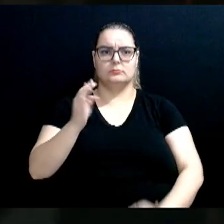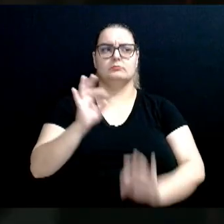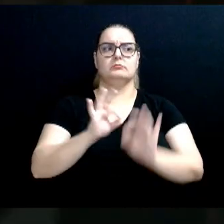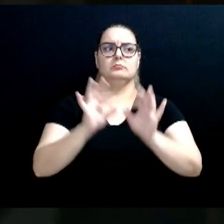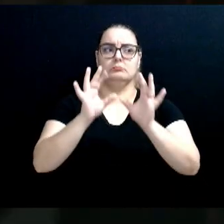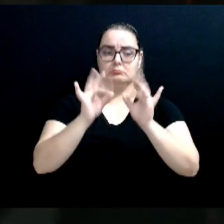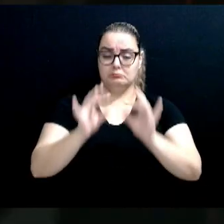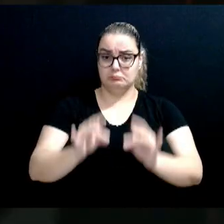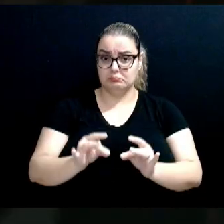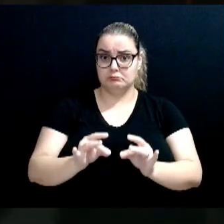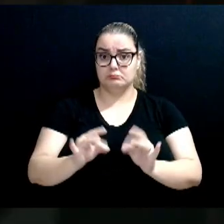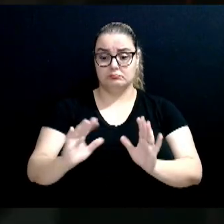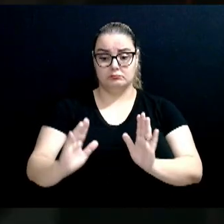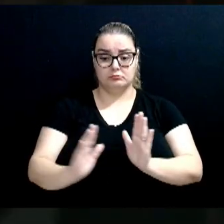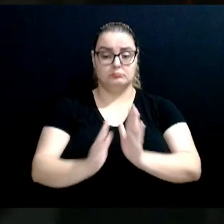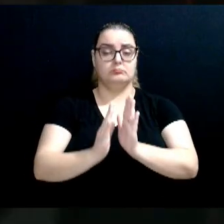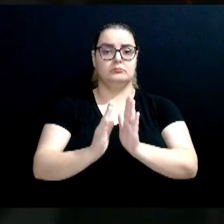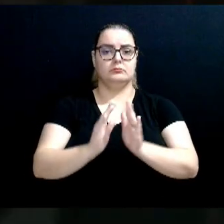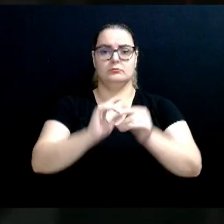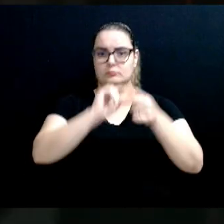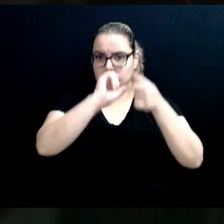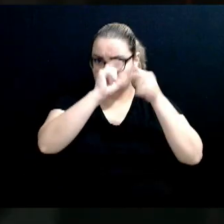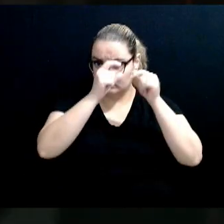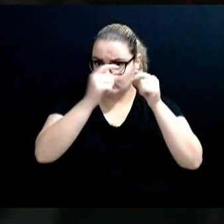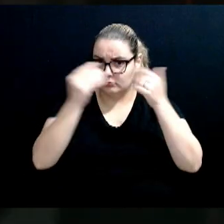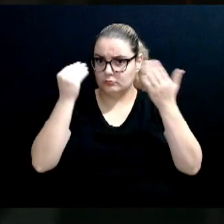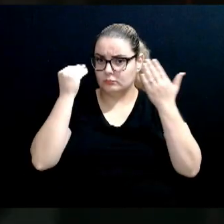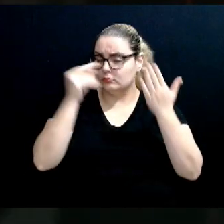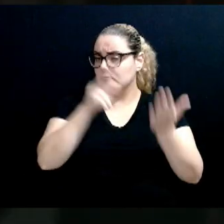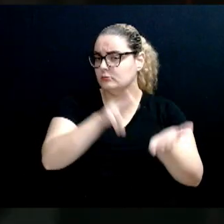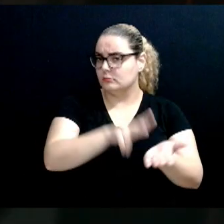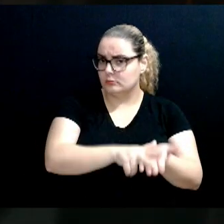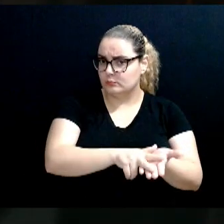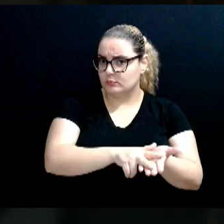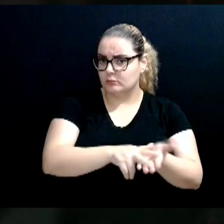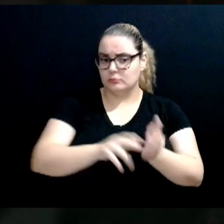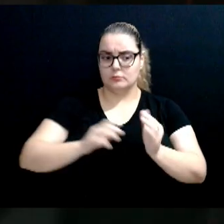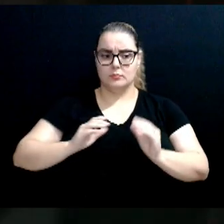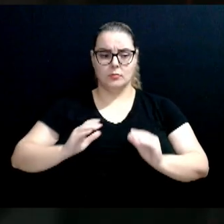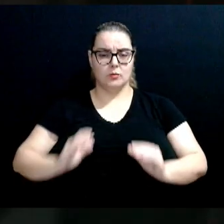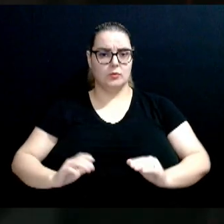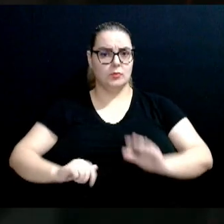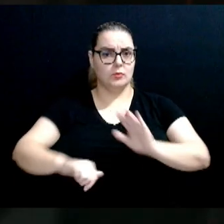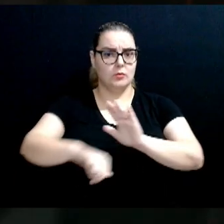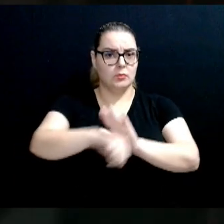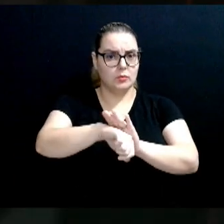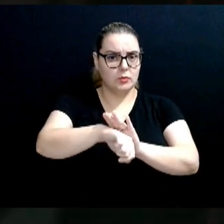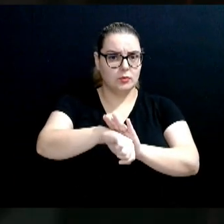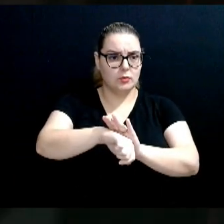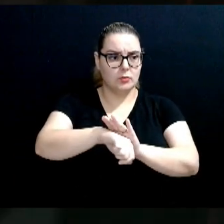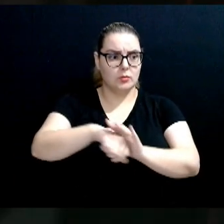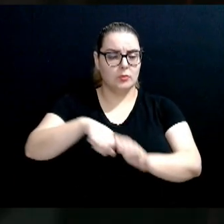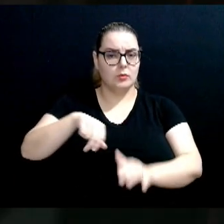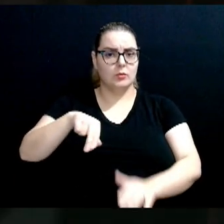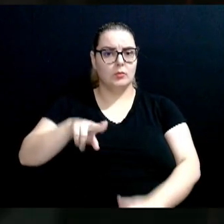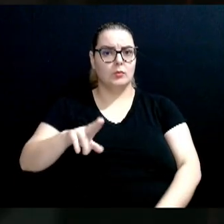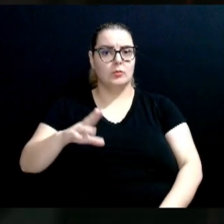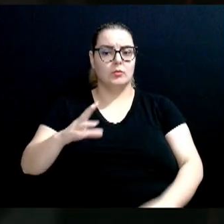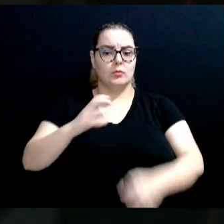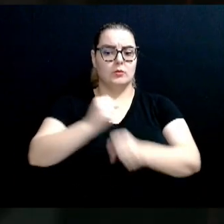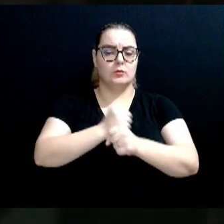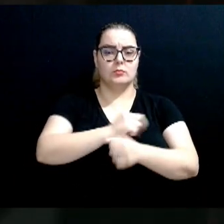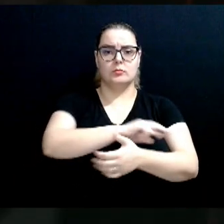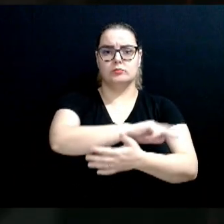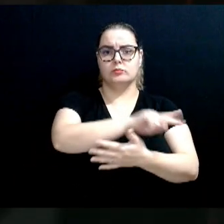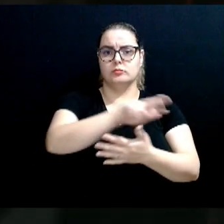está diante de um transtorno psiquiátrico, de um comportamento criminoso ou de uma combinação de fatores